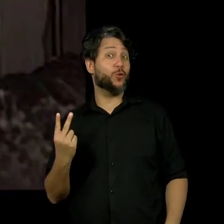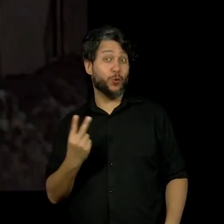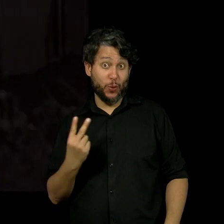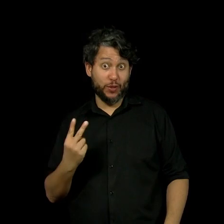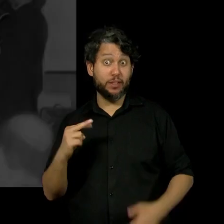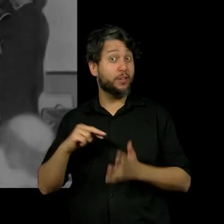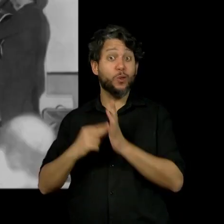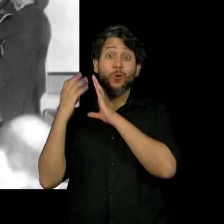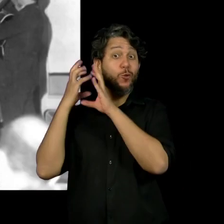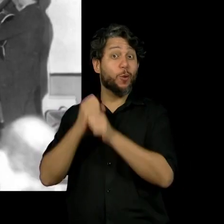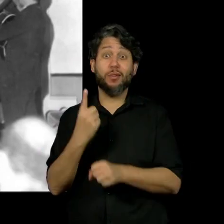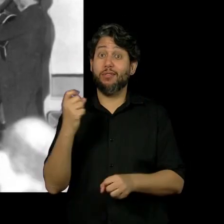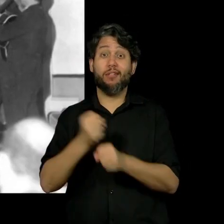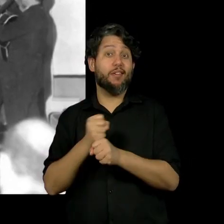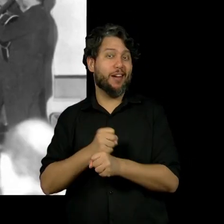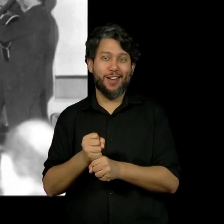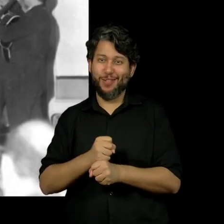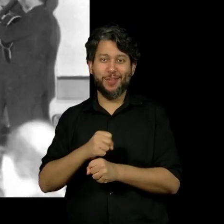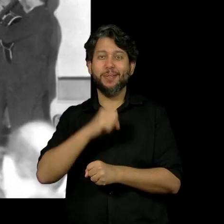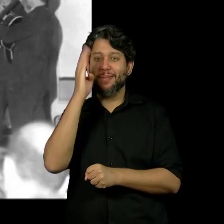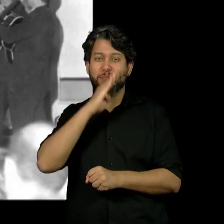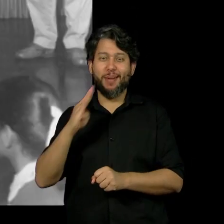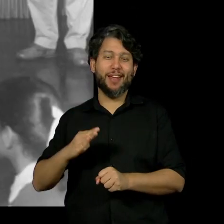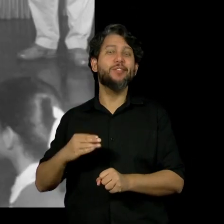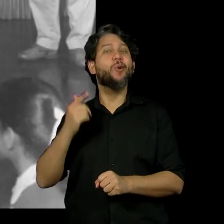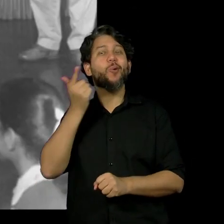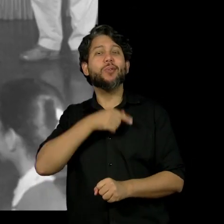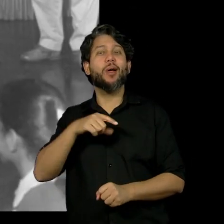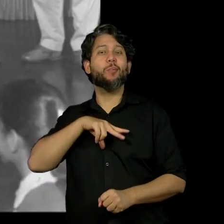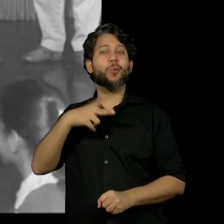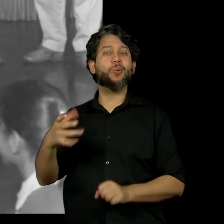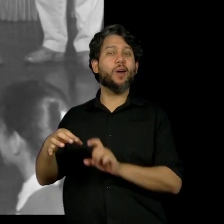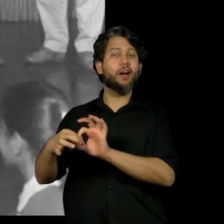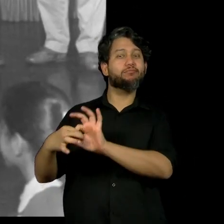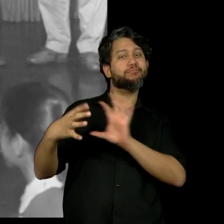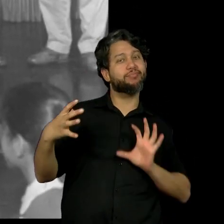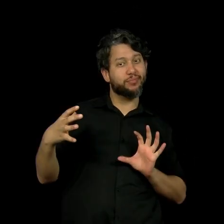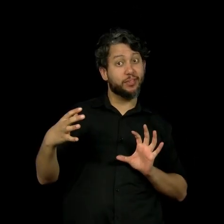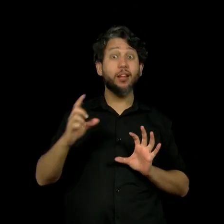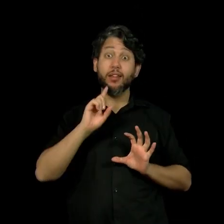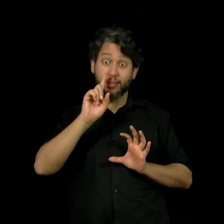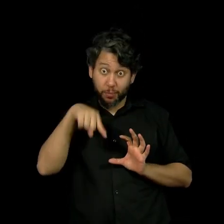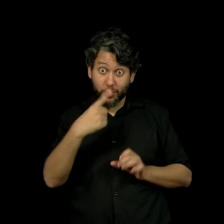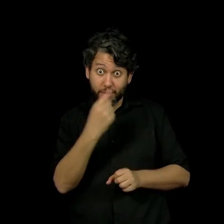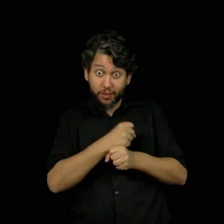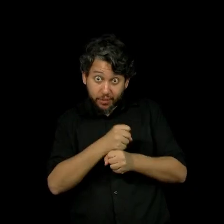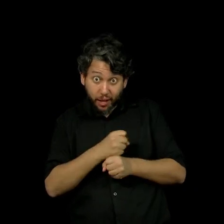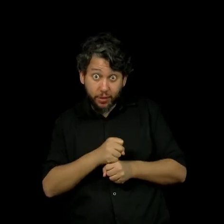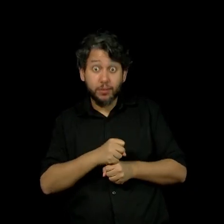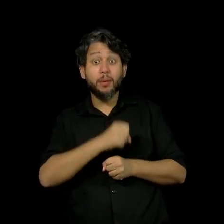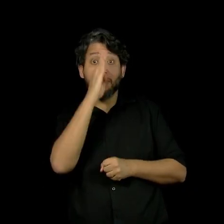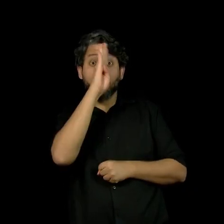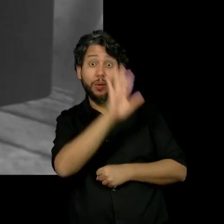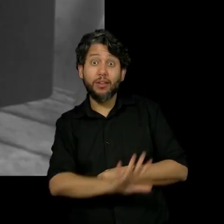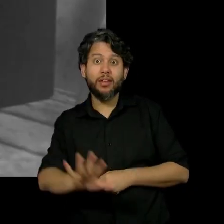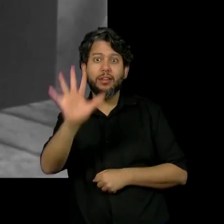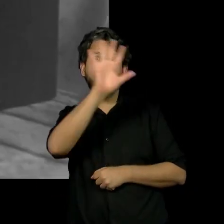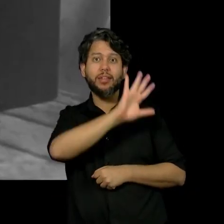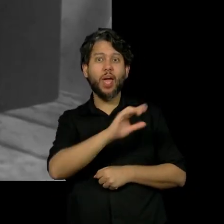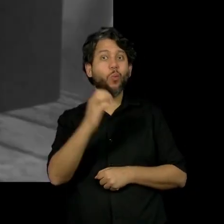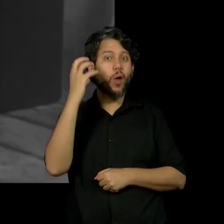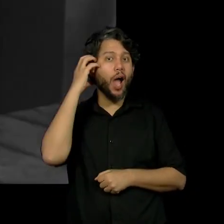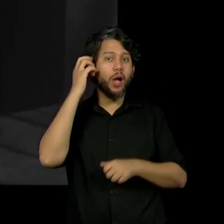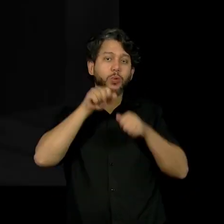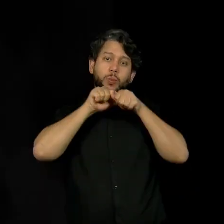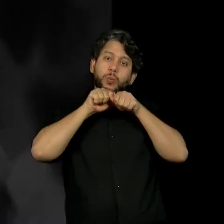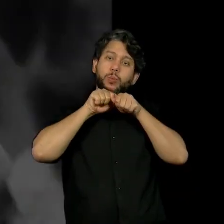centenário da nossa independência. E 10 anos depois, suas ondas passaram a se expandir por todo o território